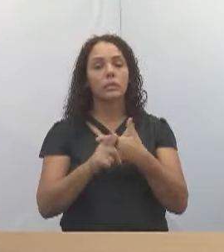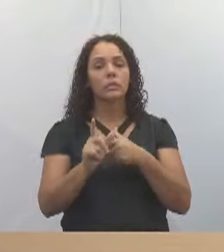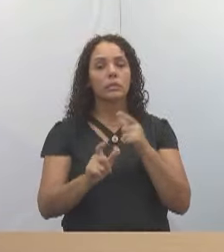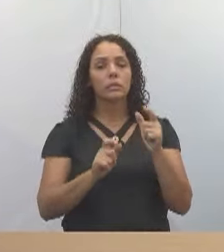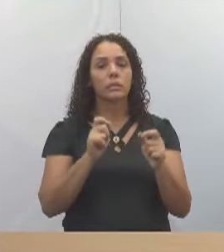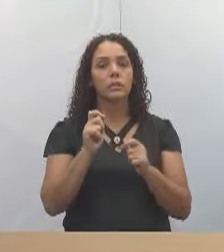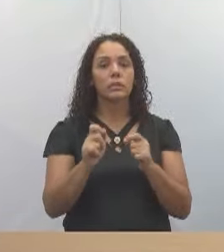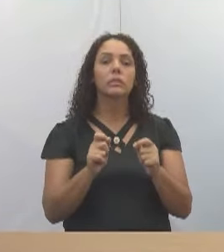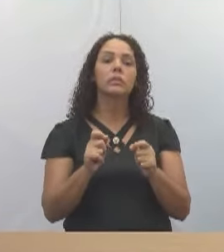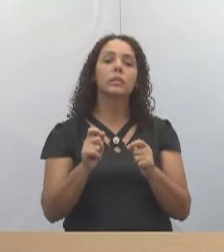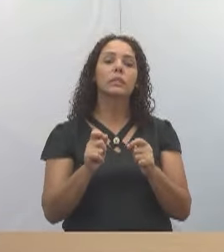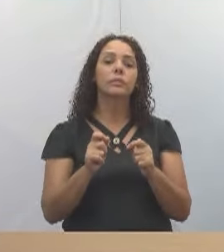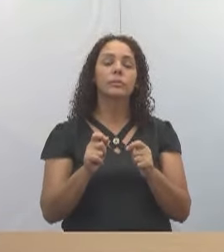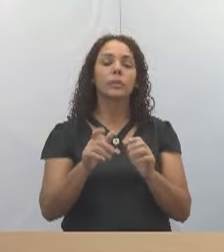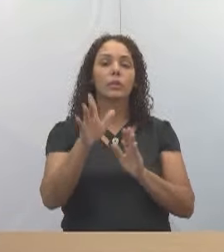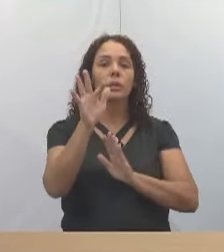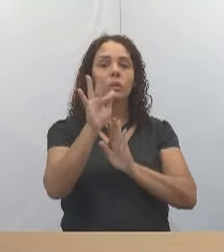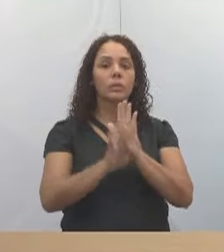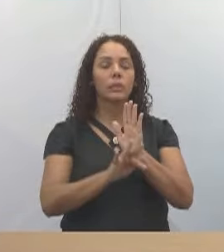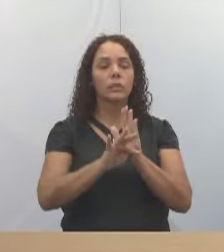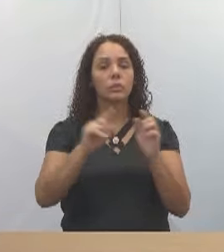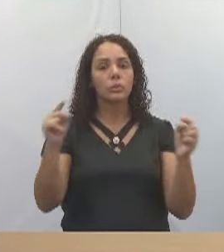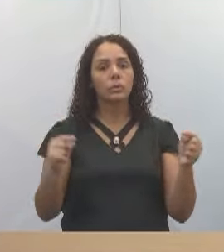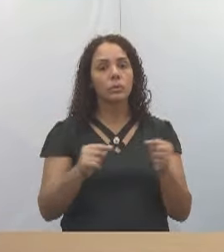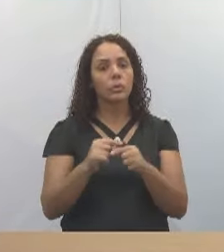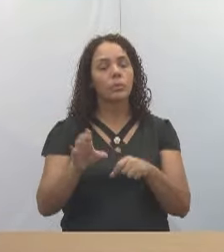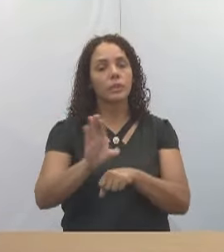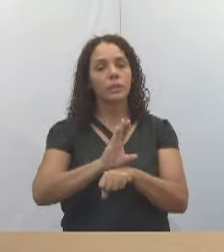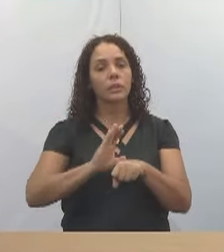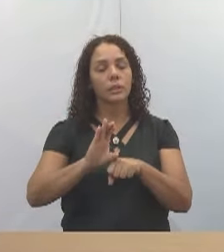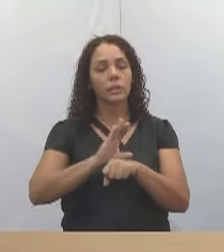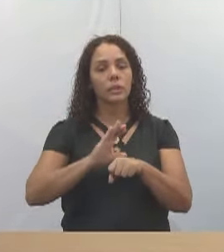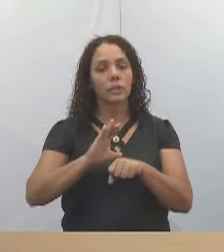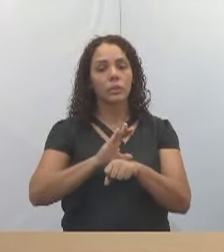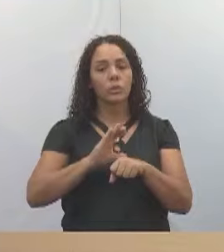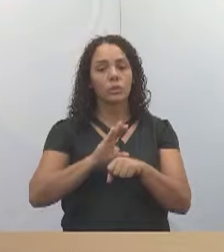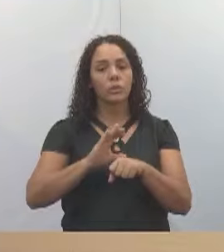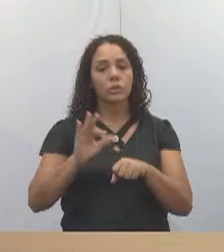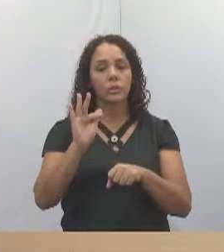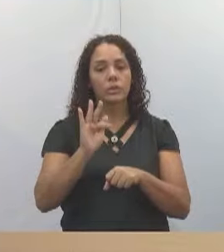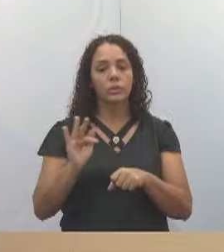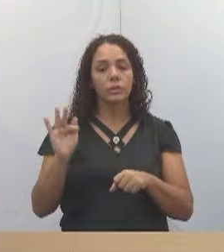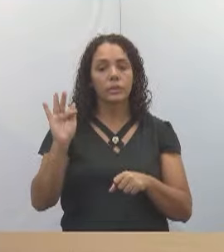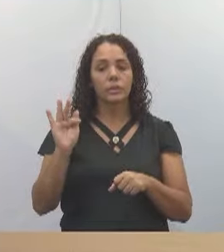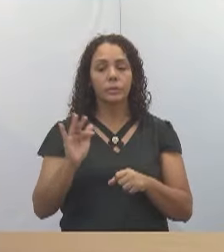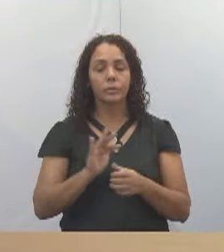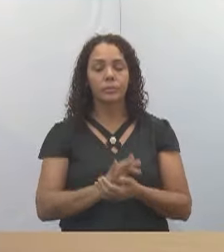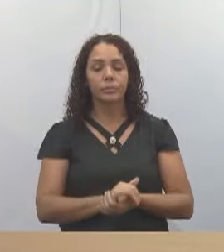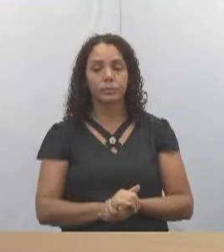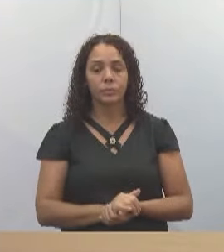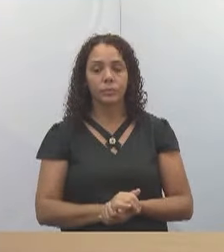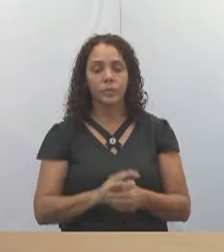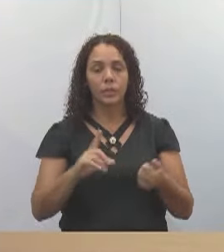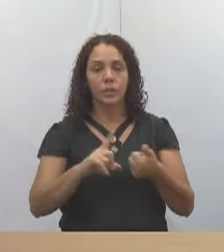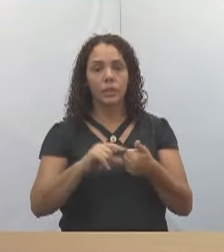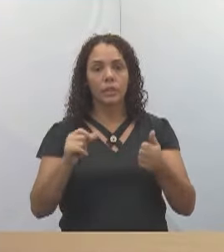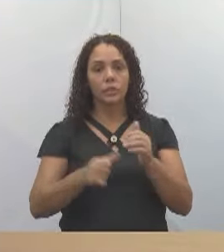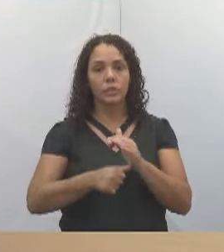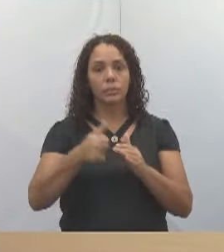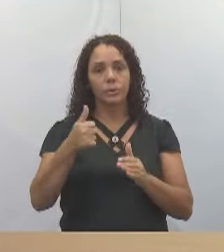concretude ao texto da Constituição, contribuindo para sua efetivação. Artigo